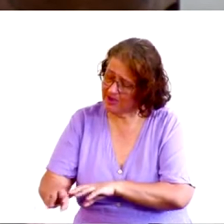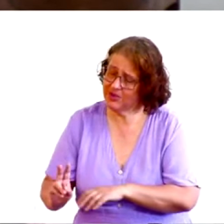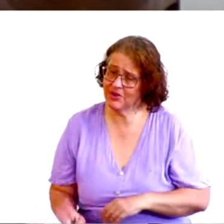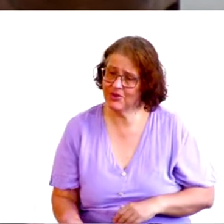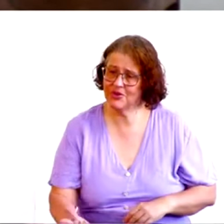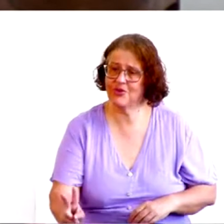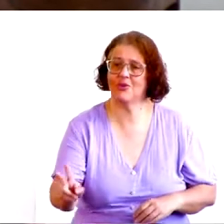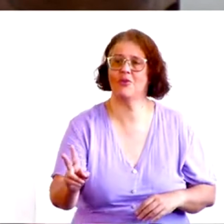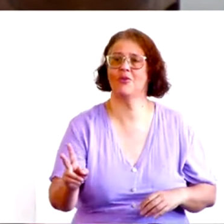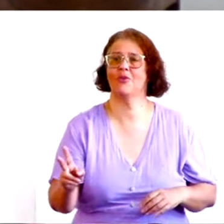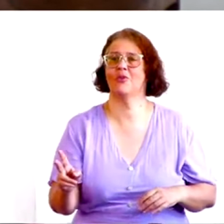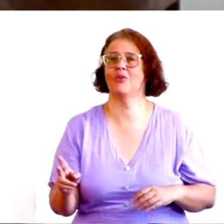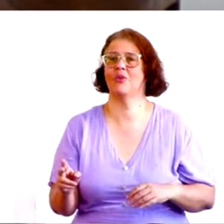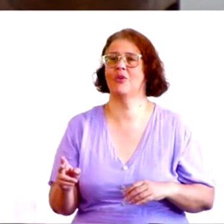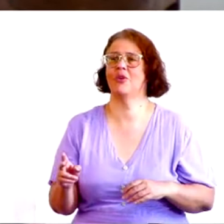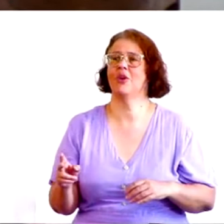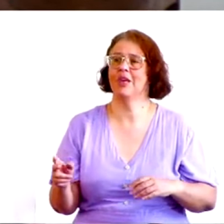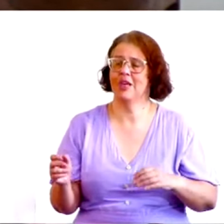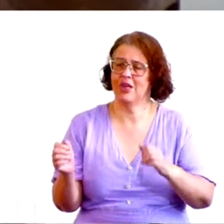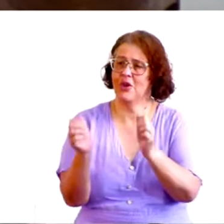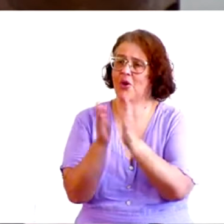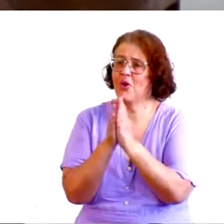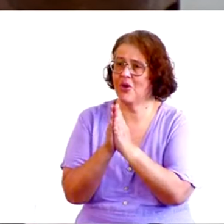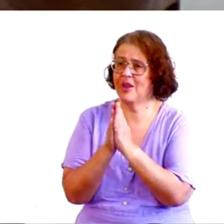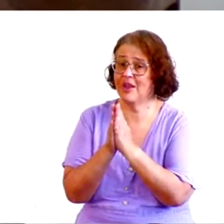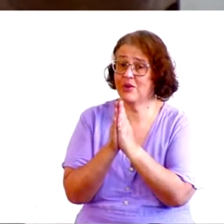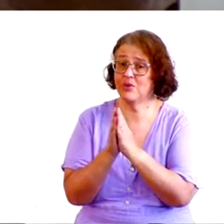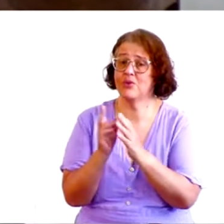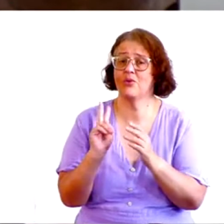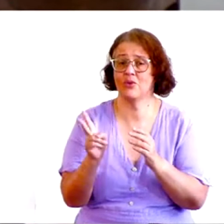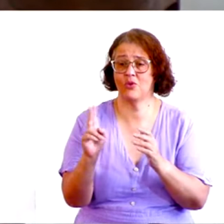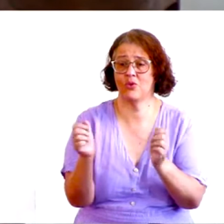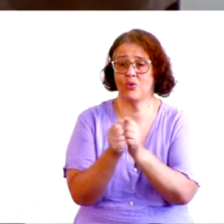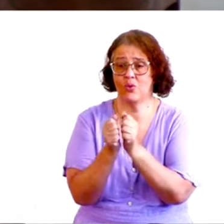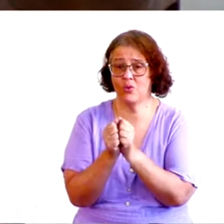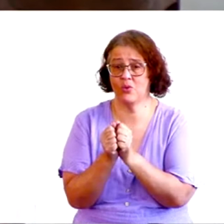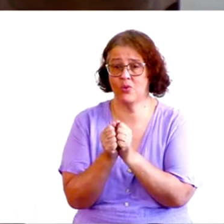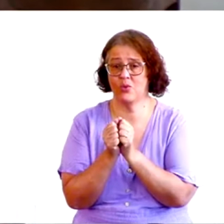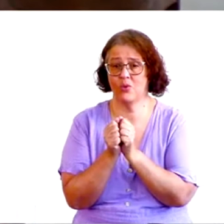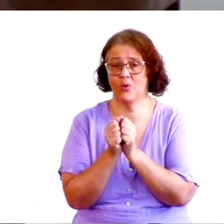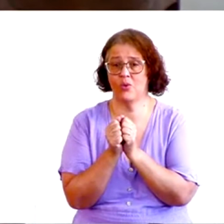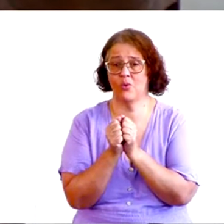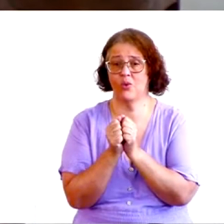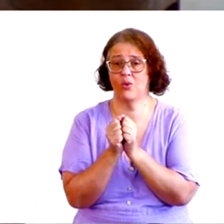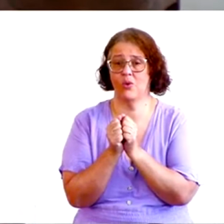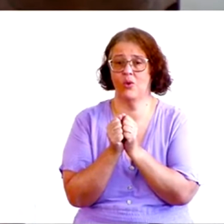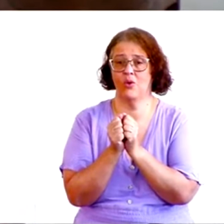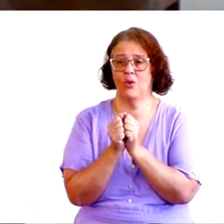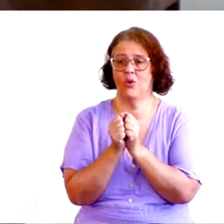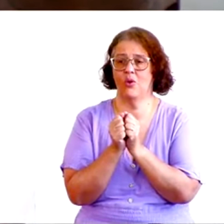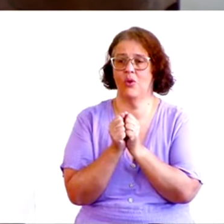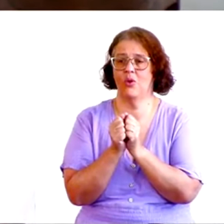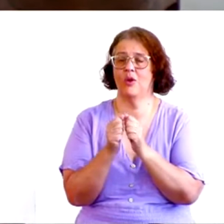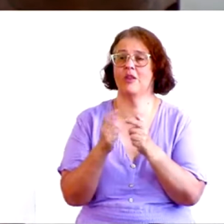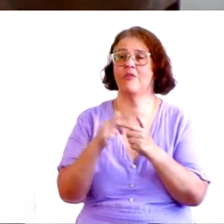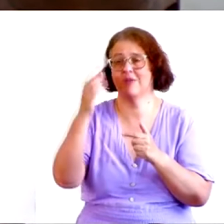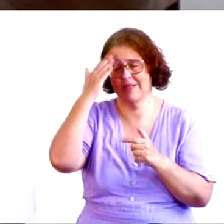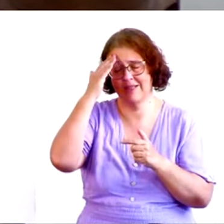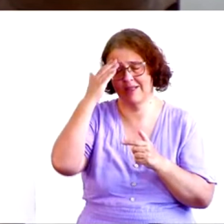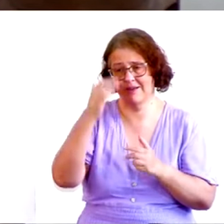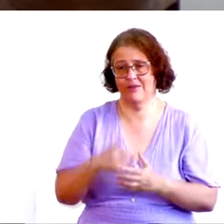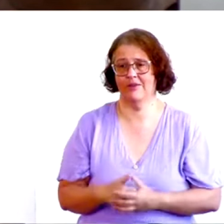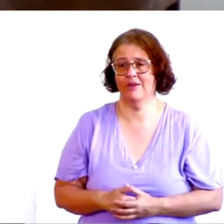com seus pais orando dentro de casa com eles se você passou por alguma coisa semelhante a isso você sabe do que você foi tirado